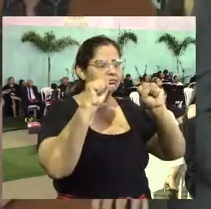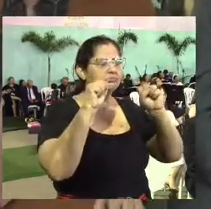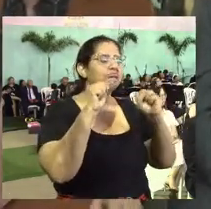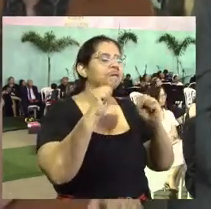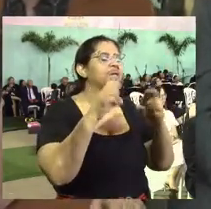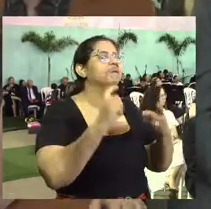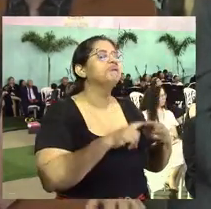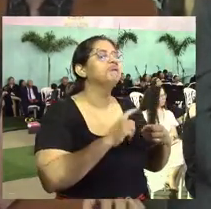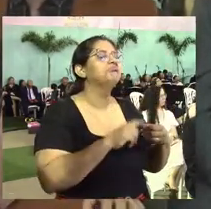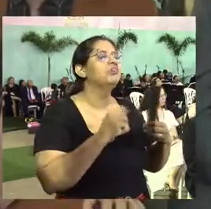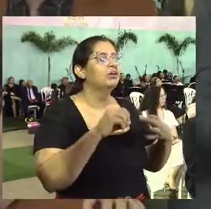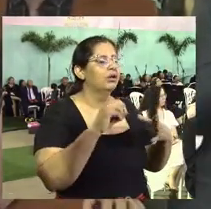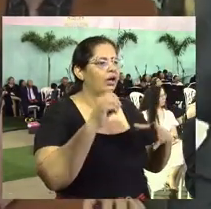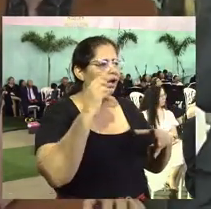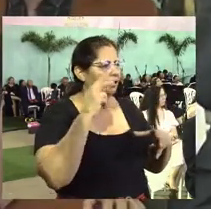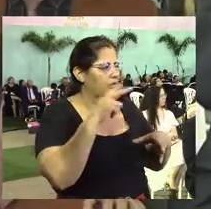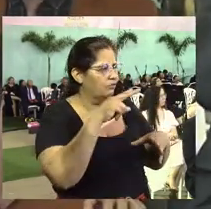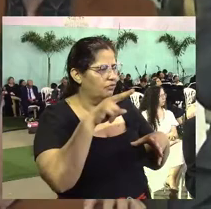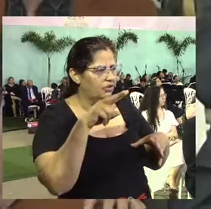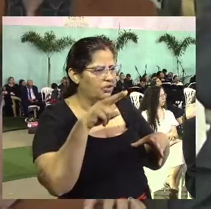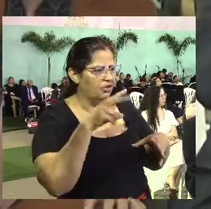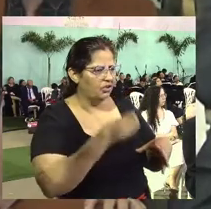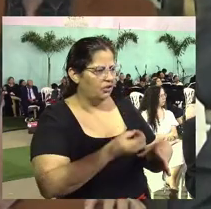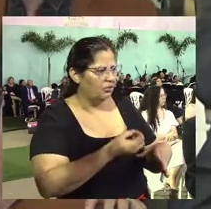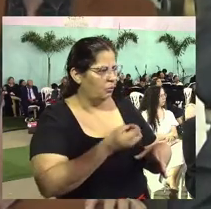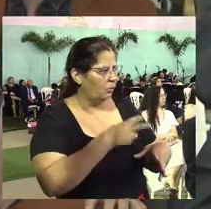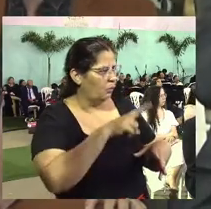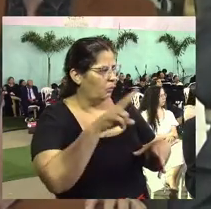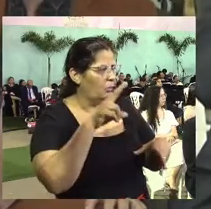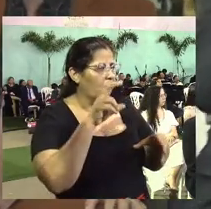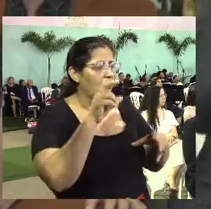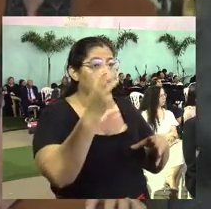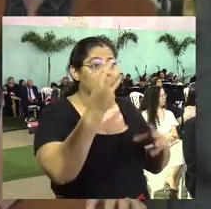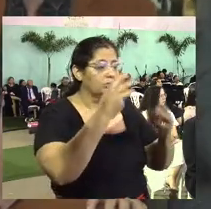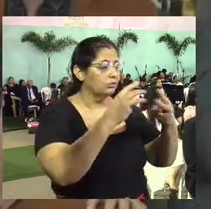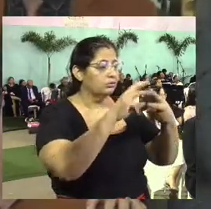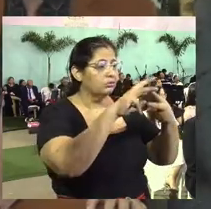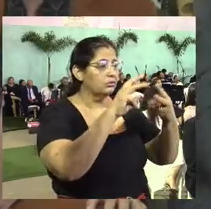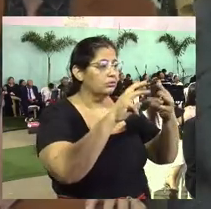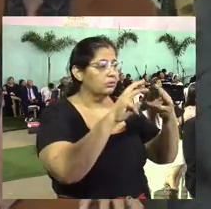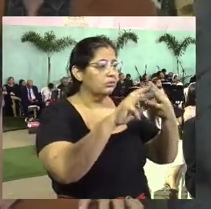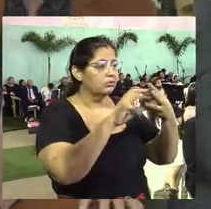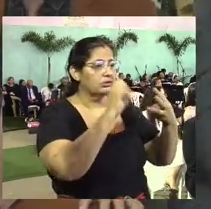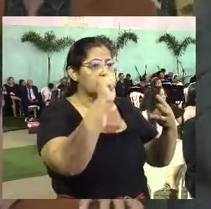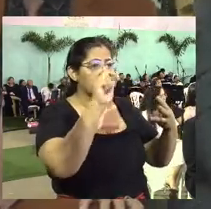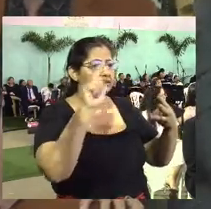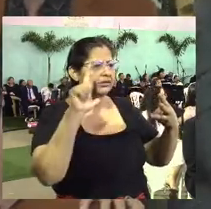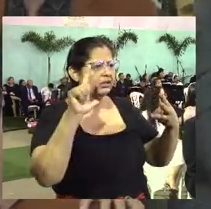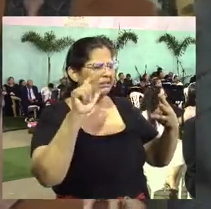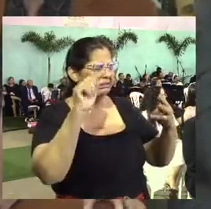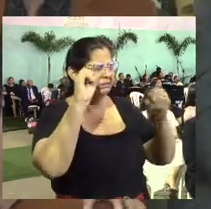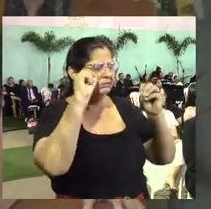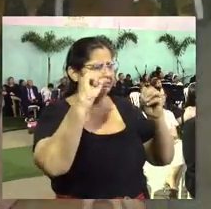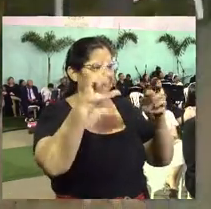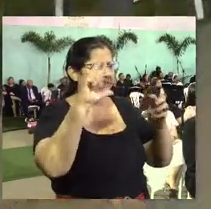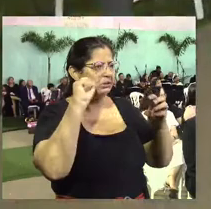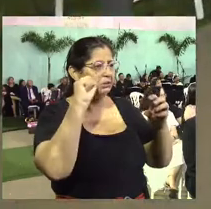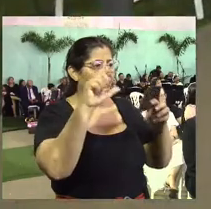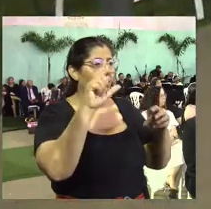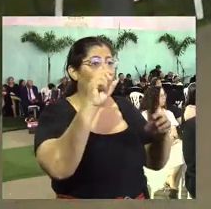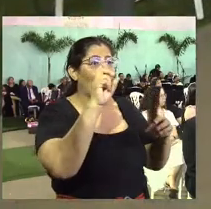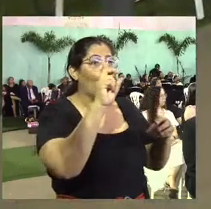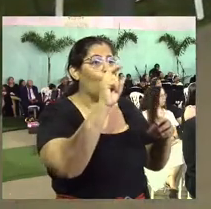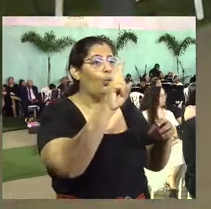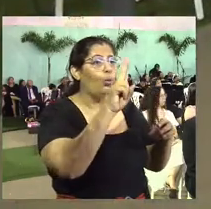me mostrou de madrugada eu acordo eu vejo três letras em neon piscando dentro do meu quarto UTI